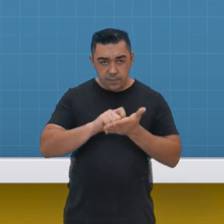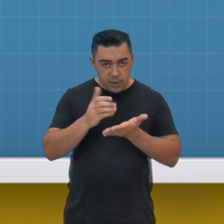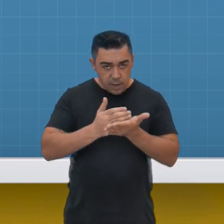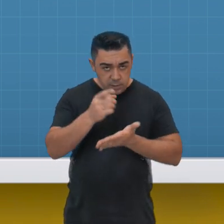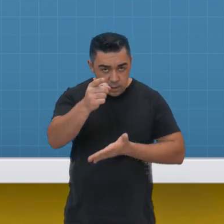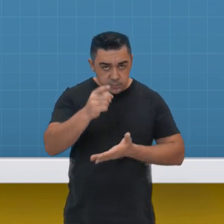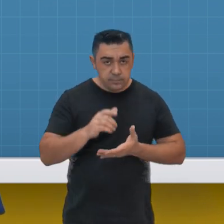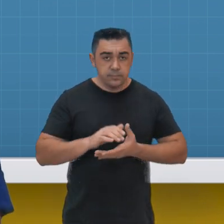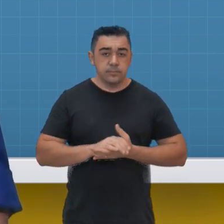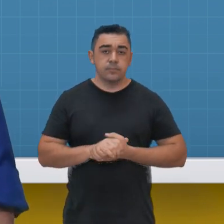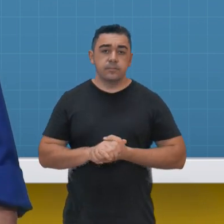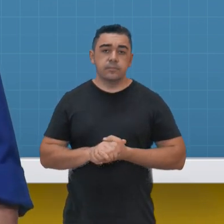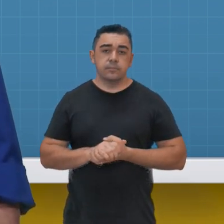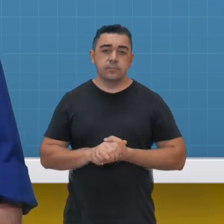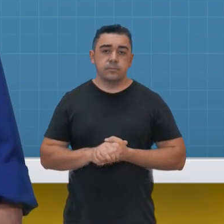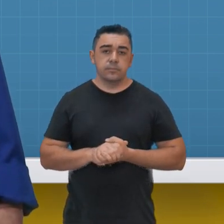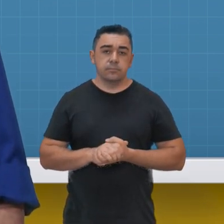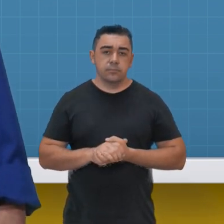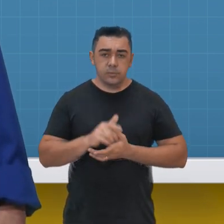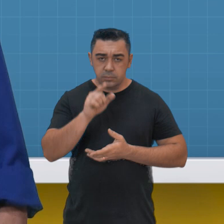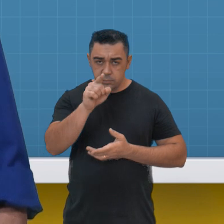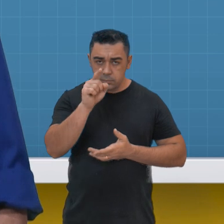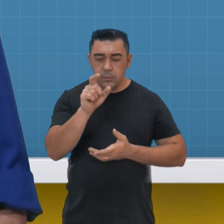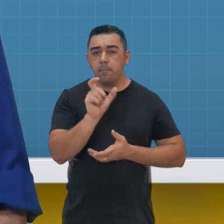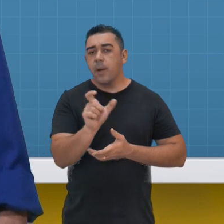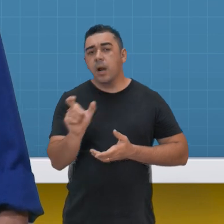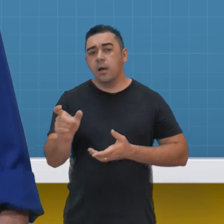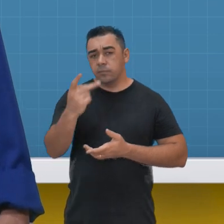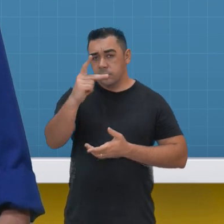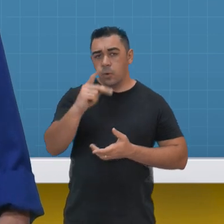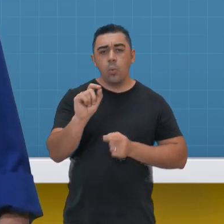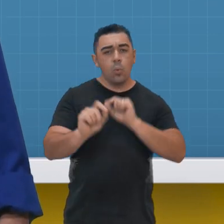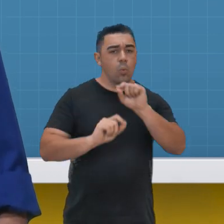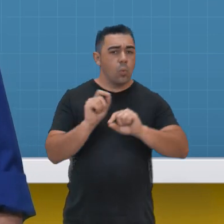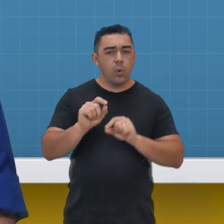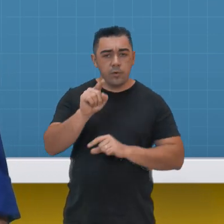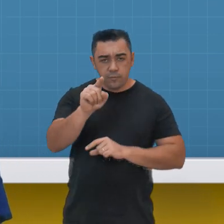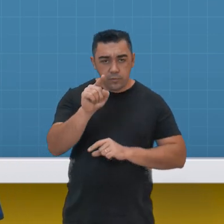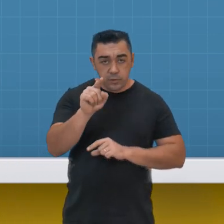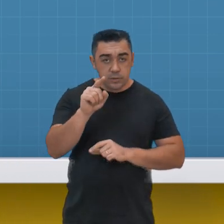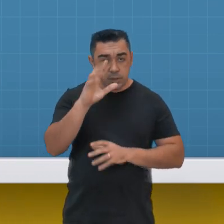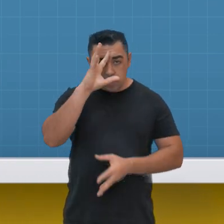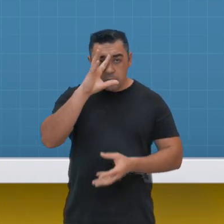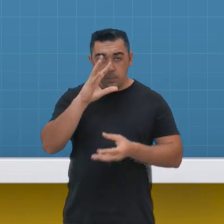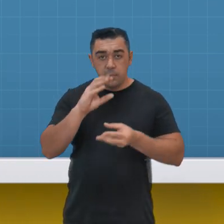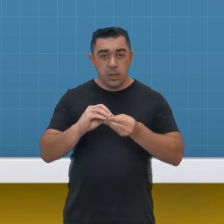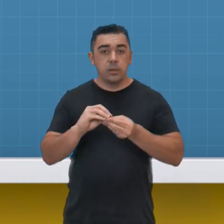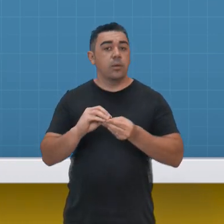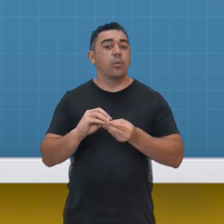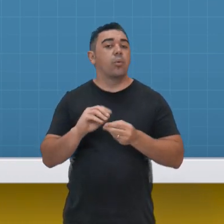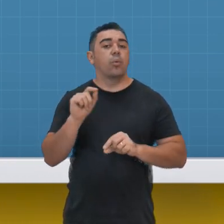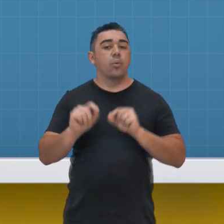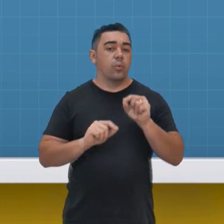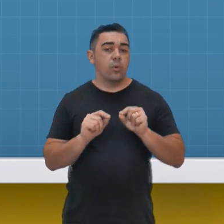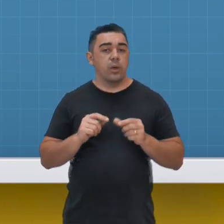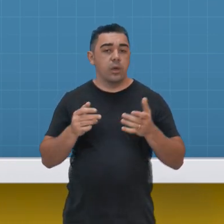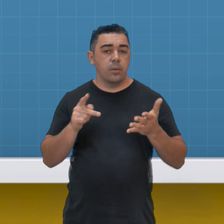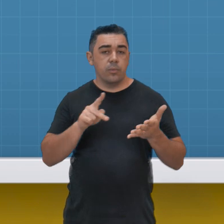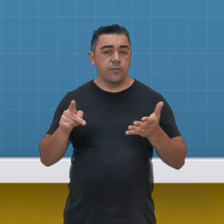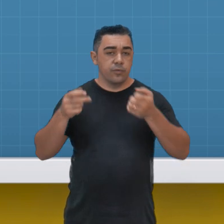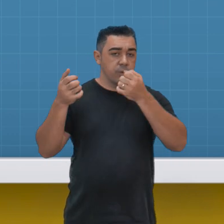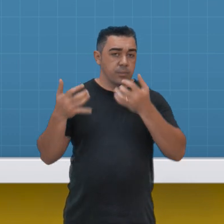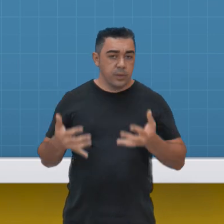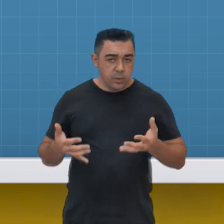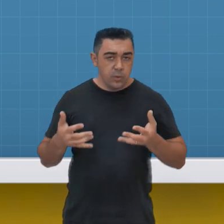tá bom? Com as suas palavrinhas, o que você entendeu a partir do que a